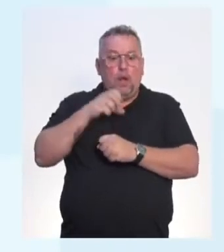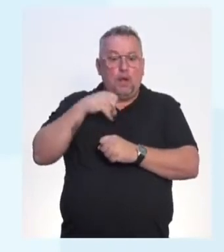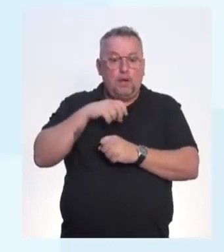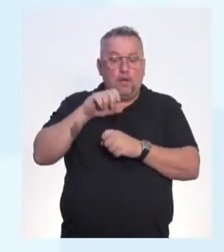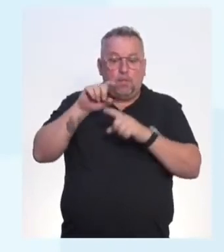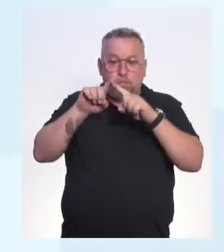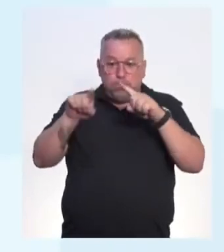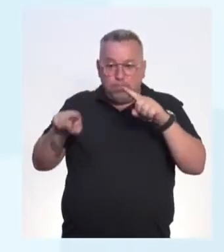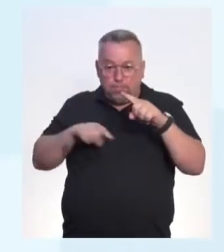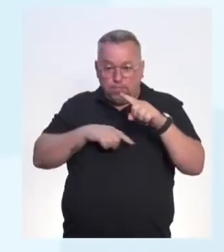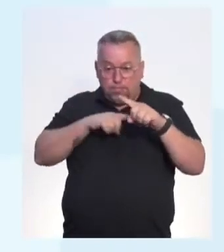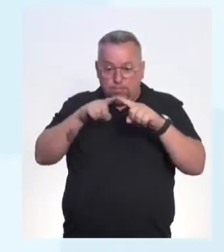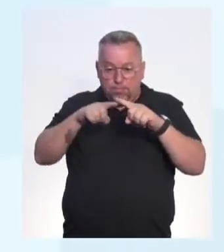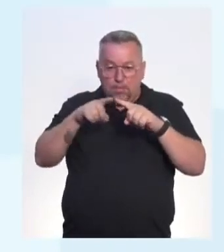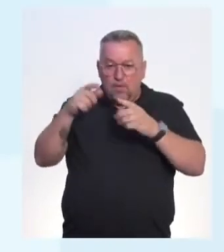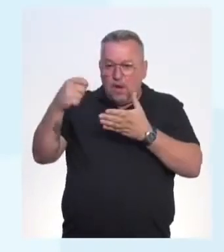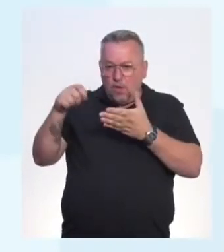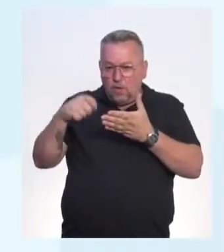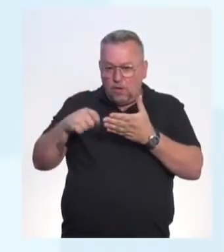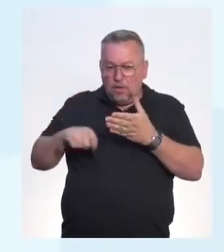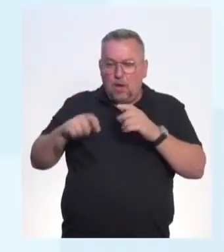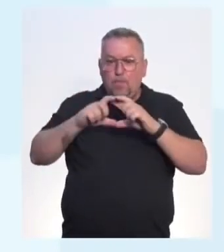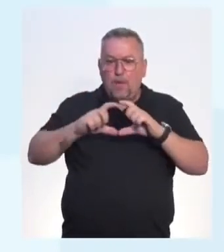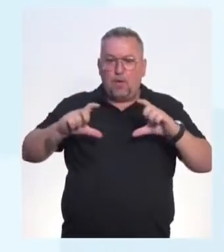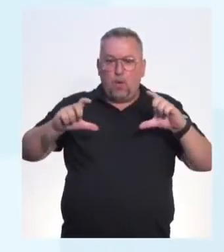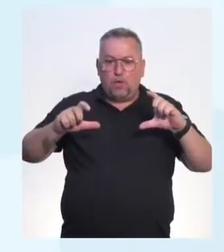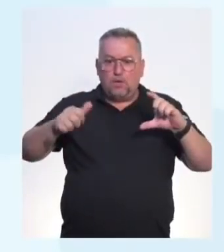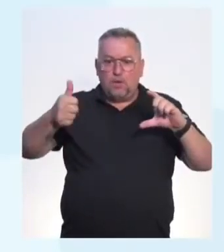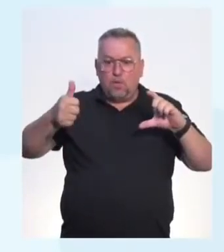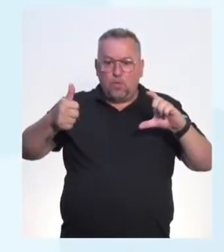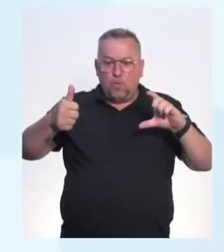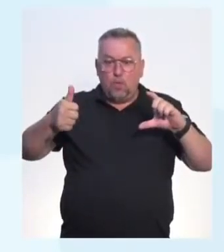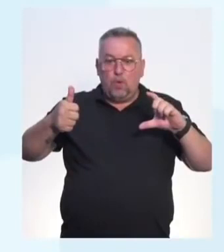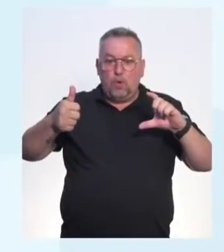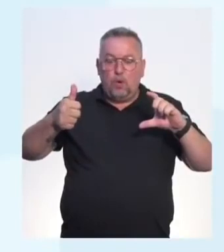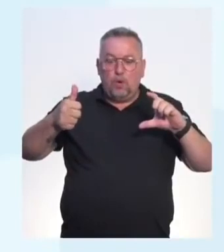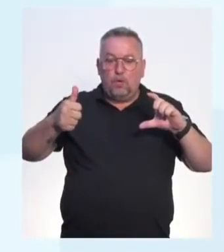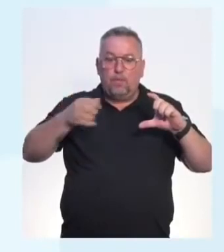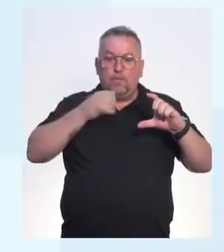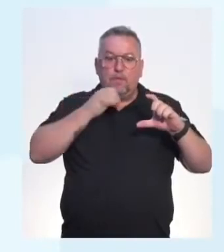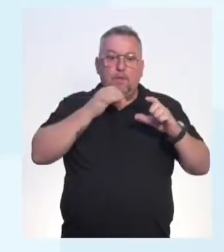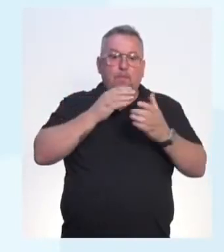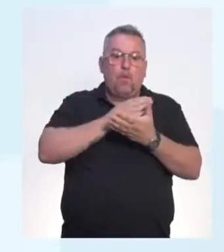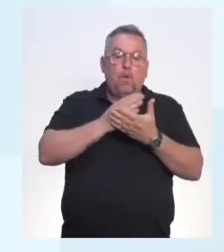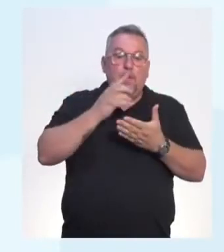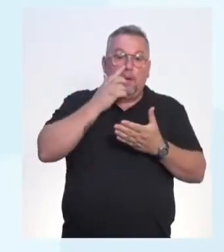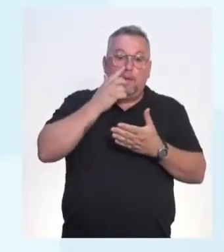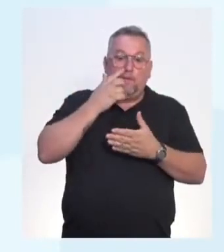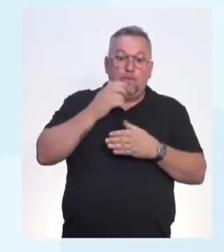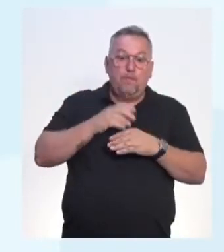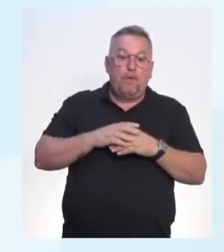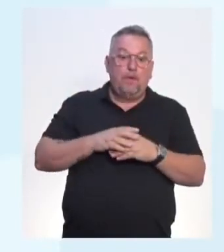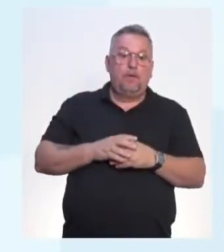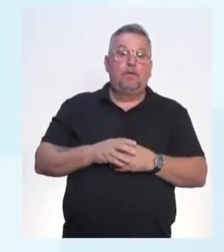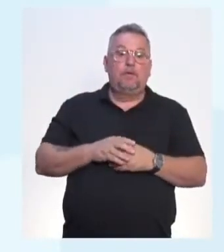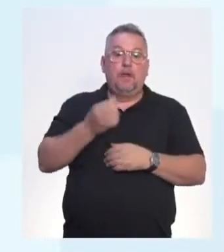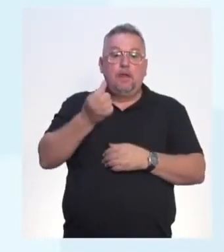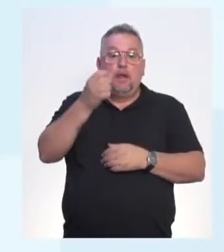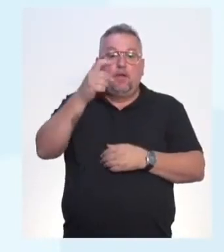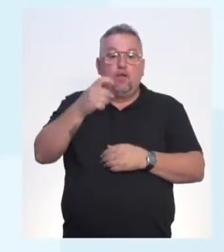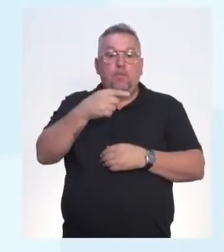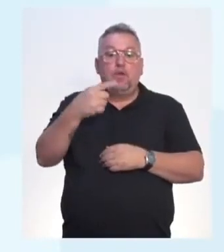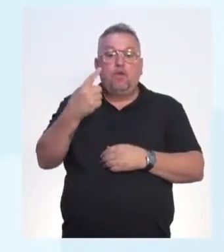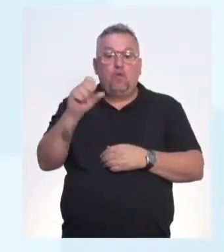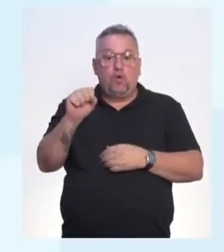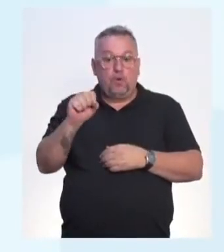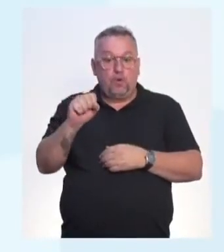soma dos lados, você vai anotar lá uma equação. Como? Anota um lado, por exemplo, começa, sei lá, do 6x menos 18. Anota